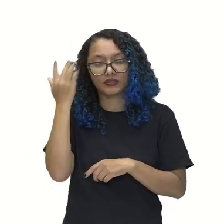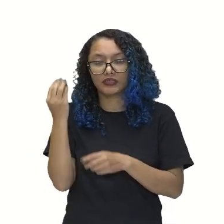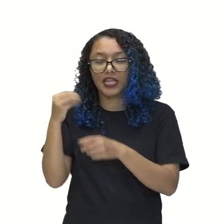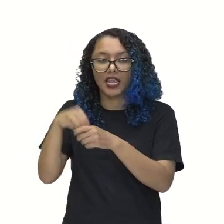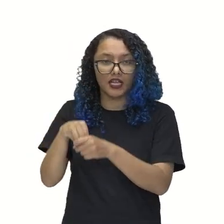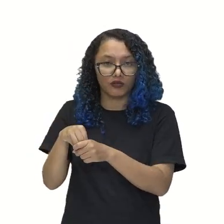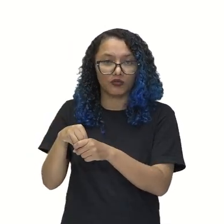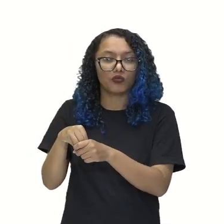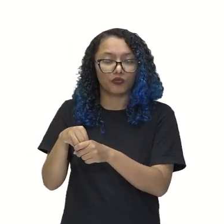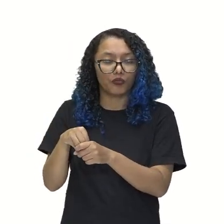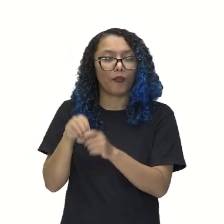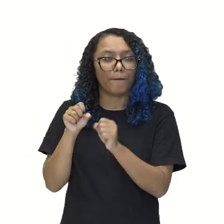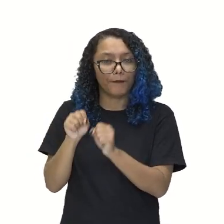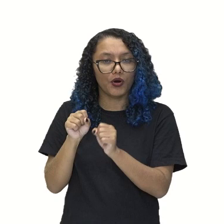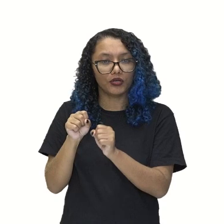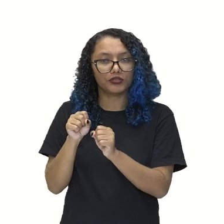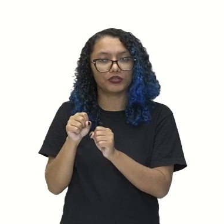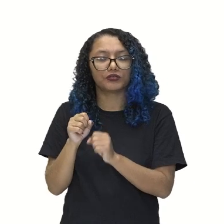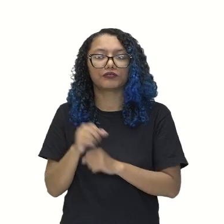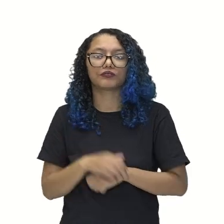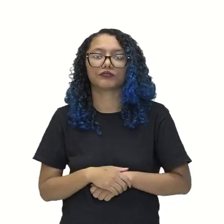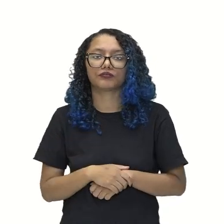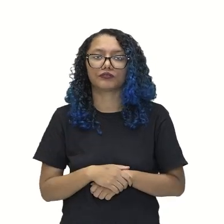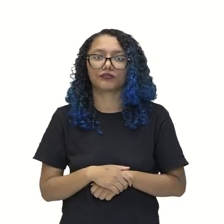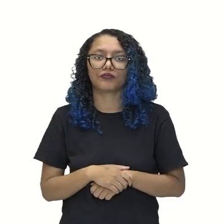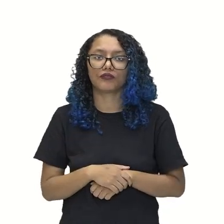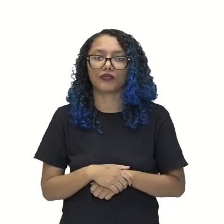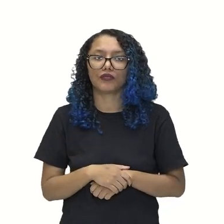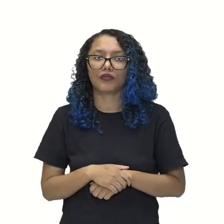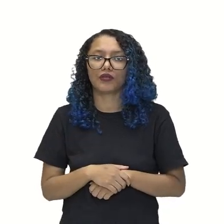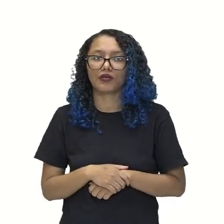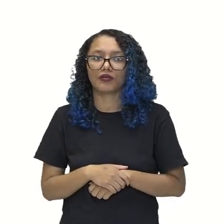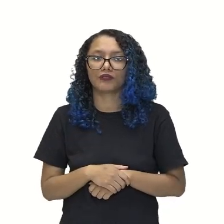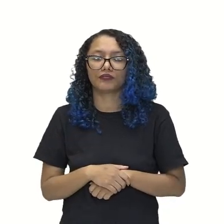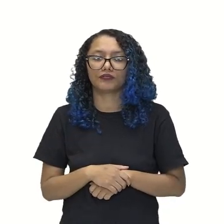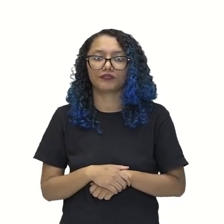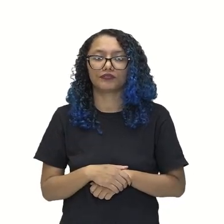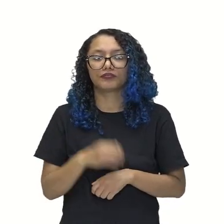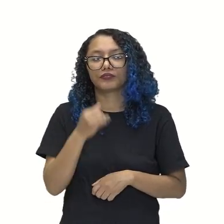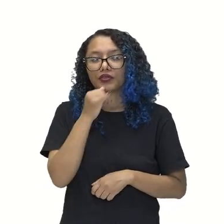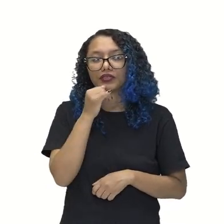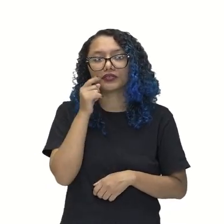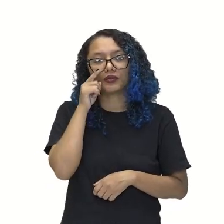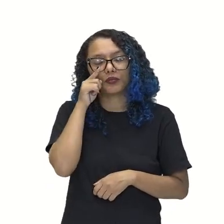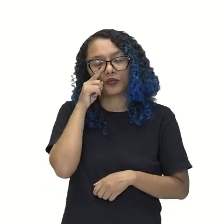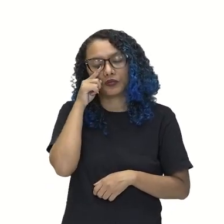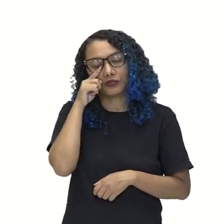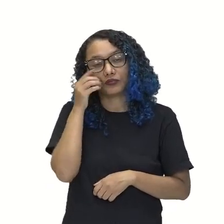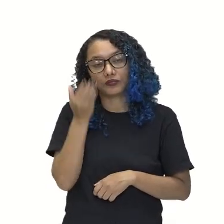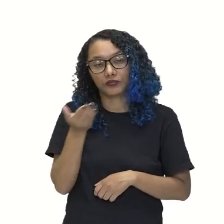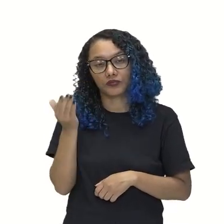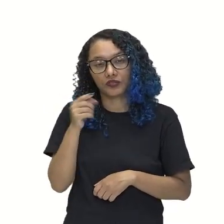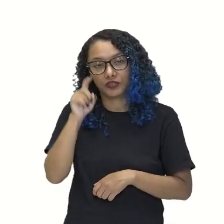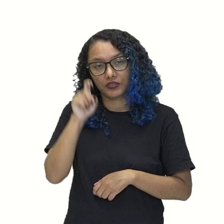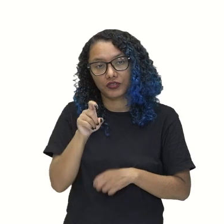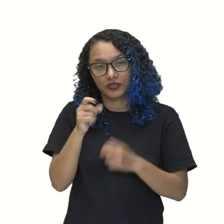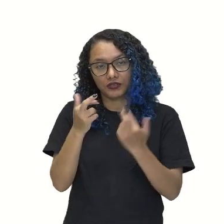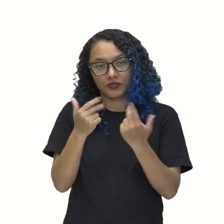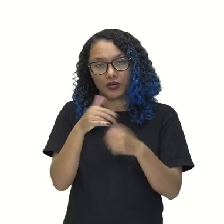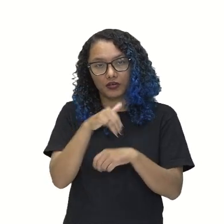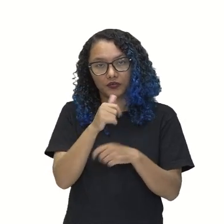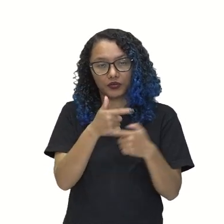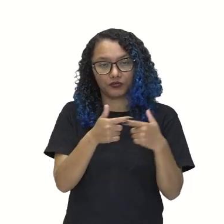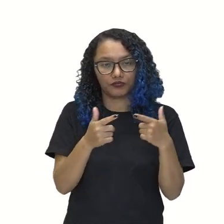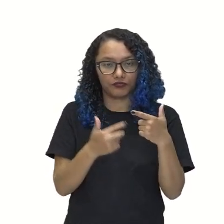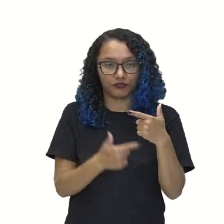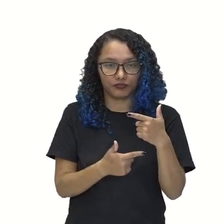posso colocar assim, ó, que x é igual a y sobre 2. E aí como